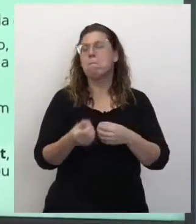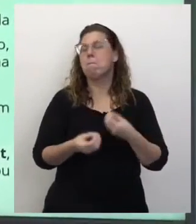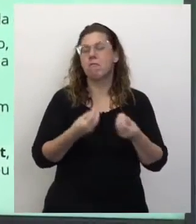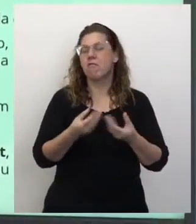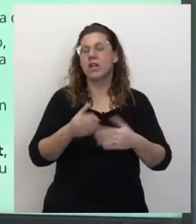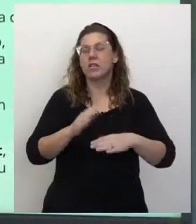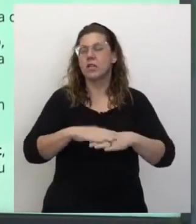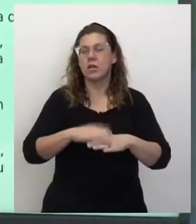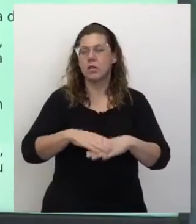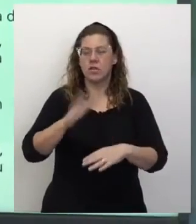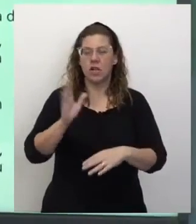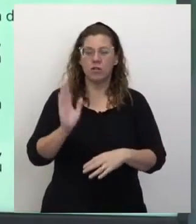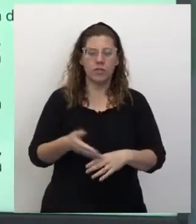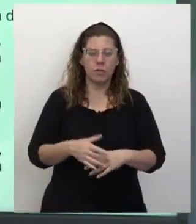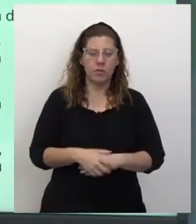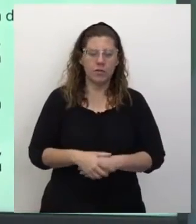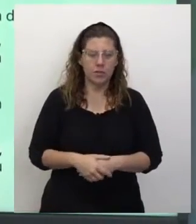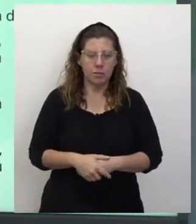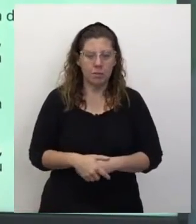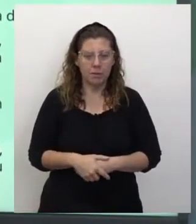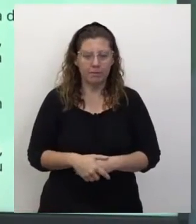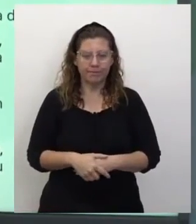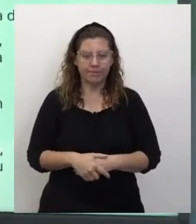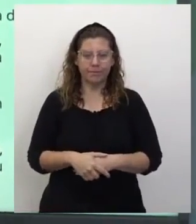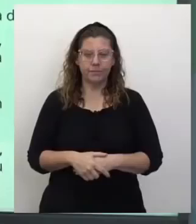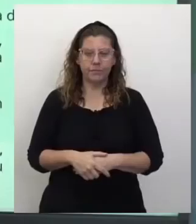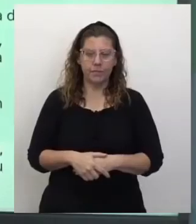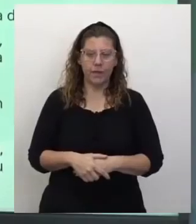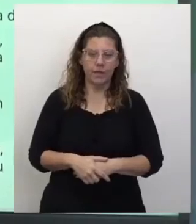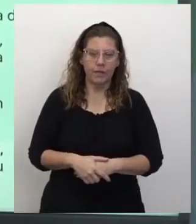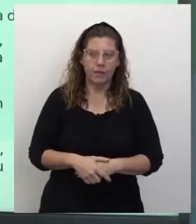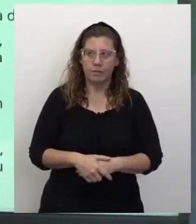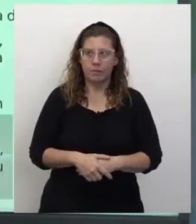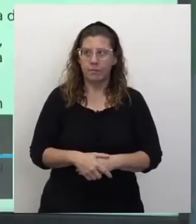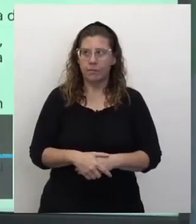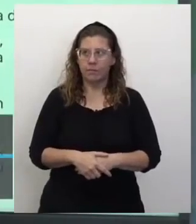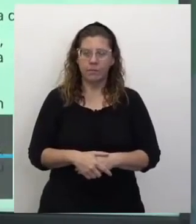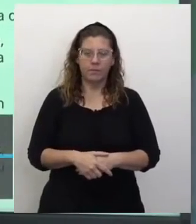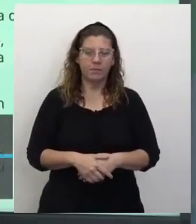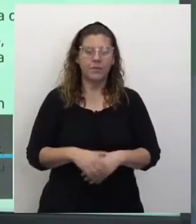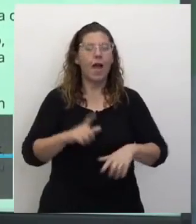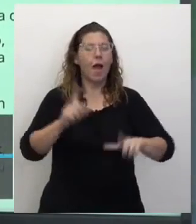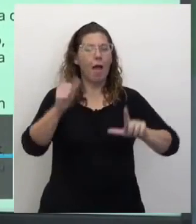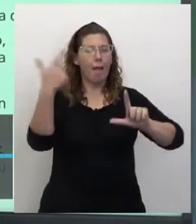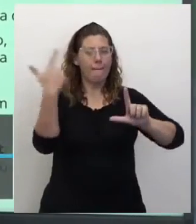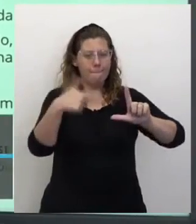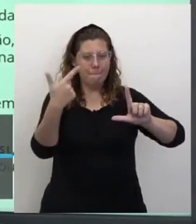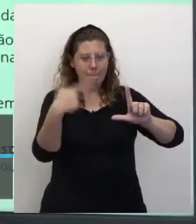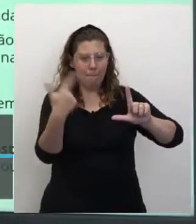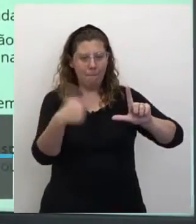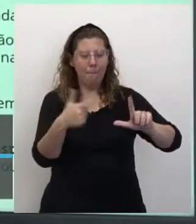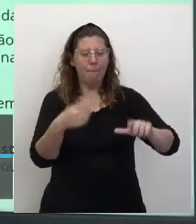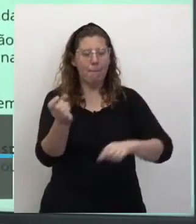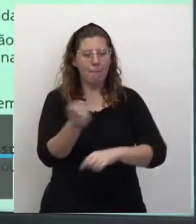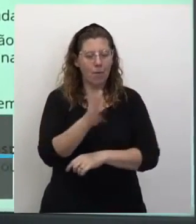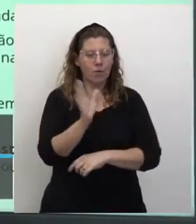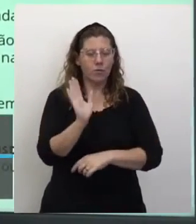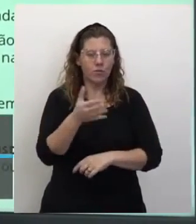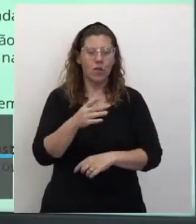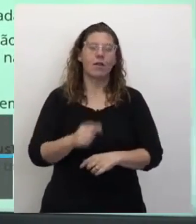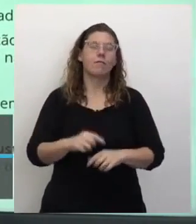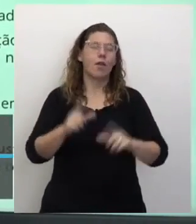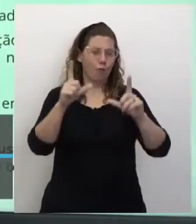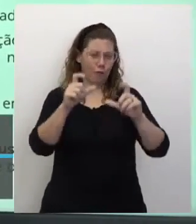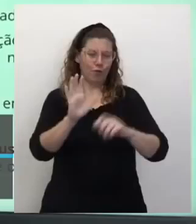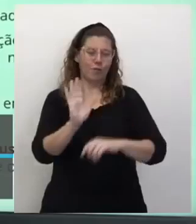eficaz, né? Então, a gente já vê nessa aula aqui, já sabemos aqui que tem vários memes prontos por aí já temos figurinhas, né?